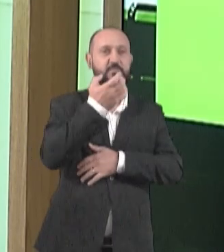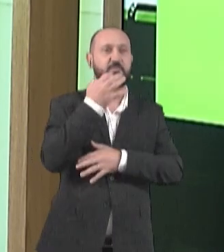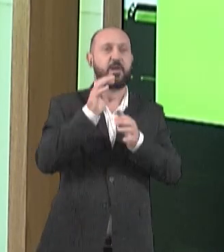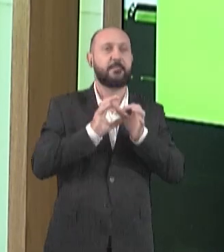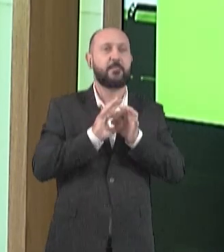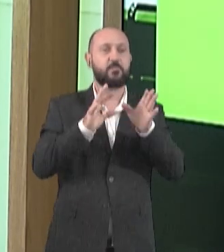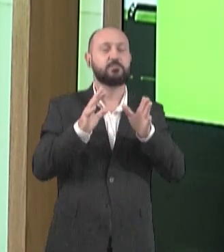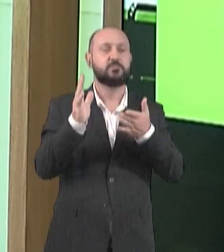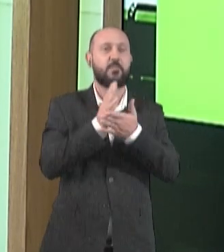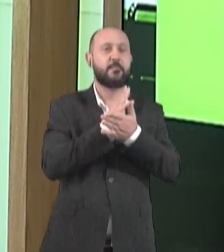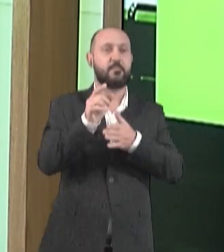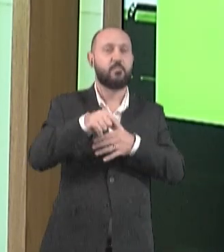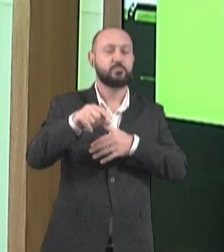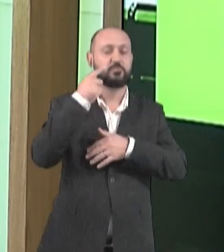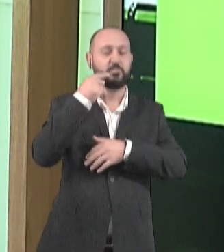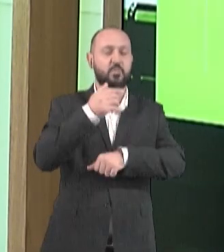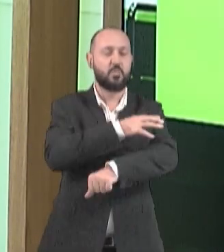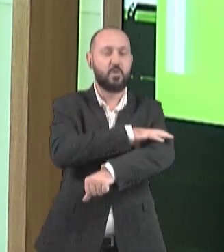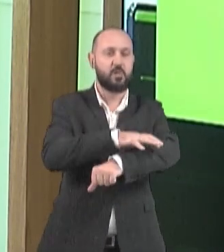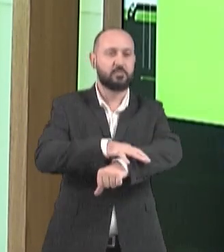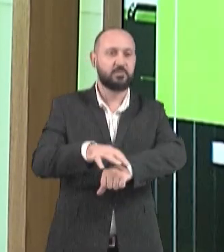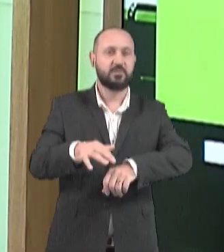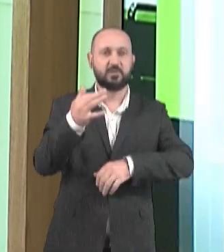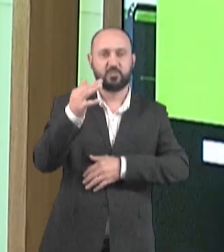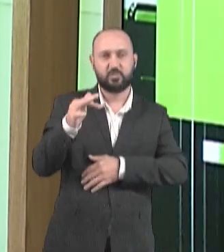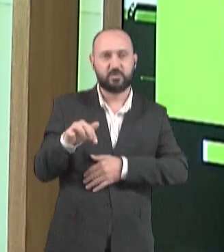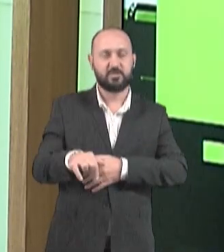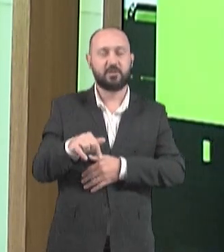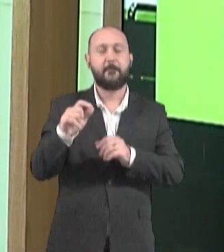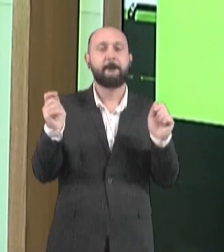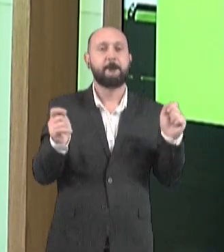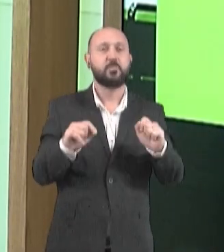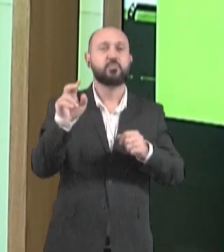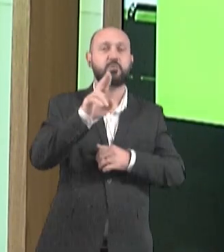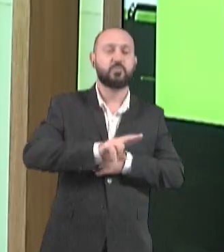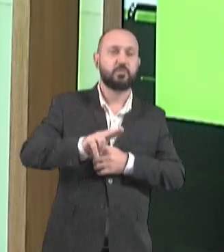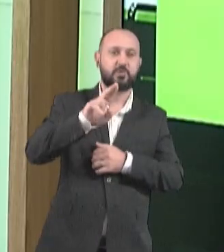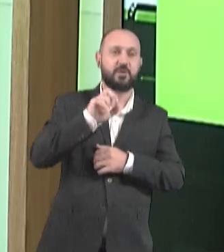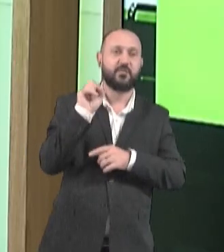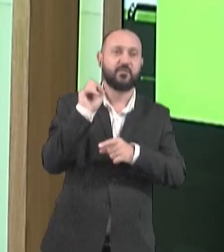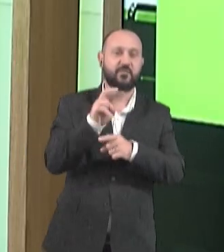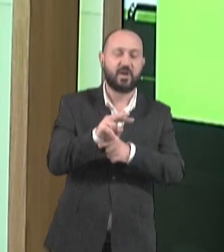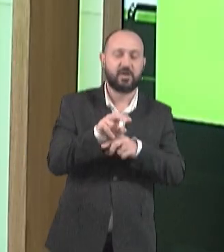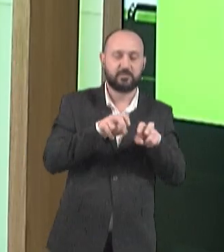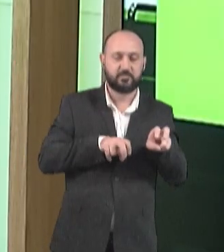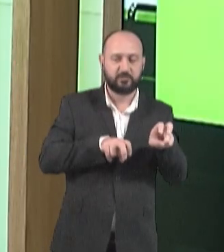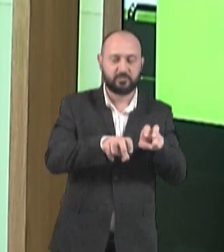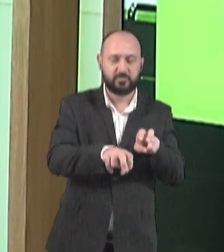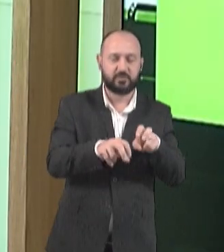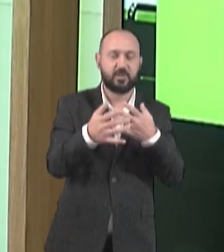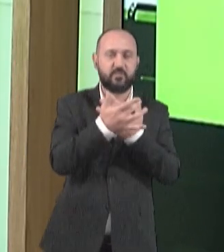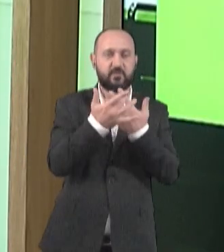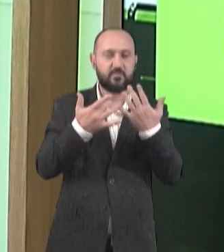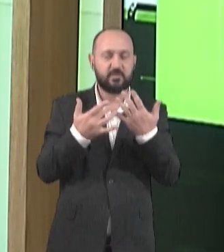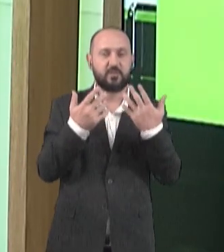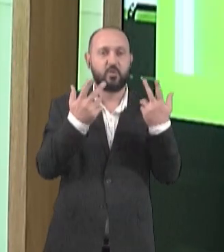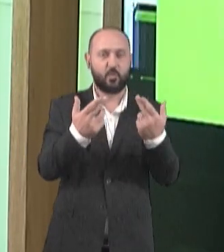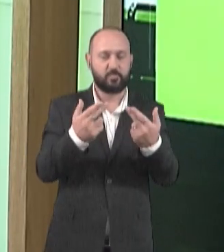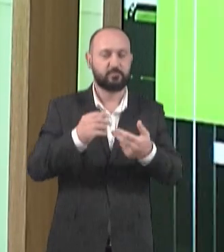quer permitir que pessoas com neurofibromatose aqui em Mato Grosso do Sul possam utilizar vagas de pessoas com deficiência